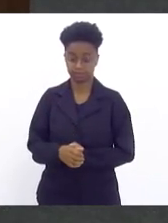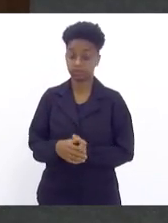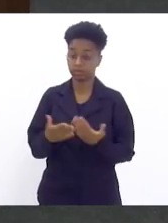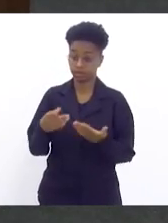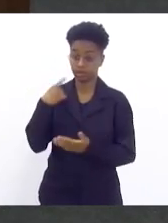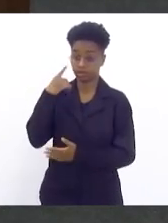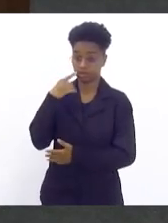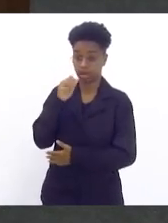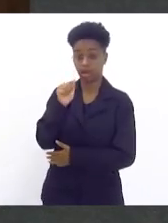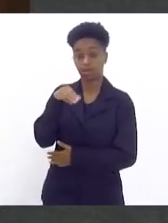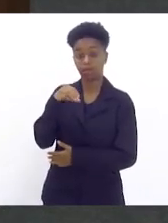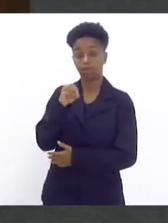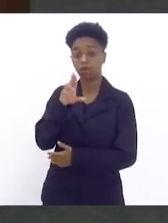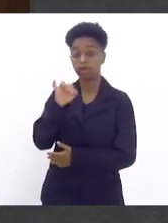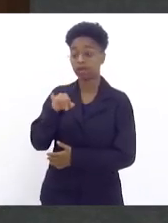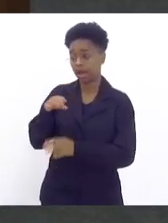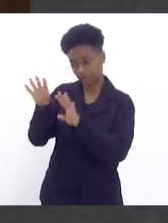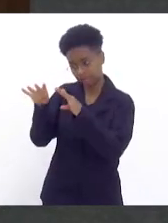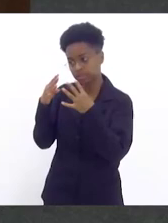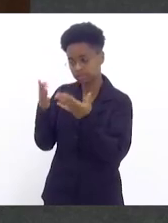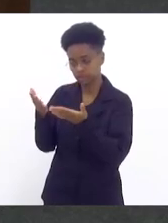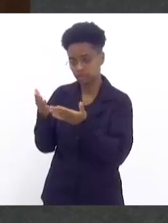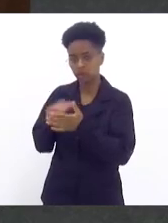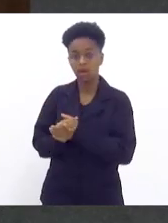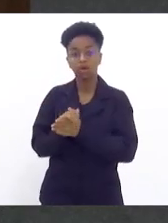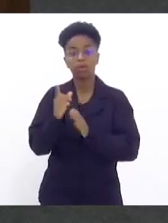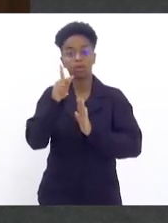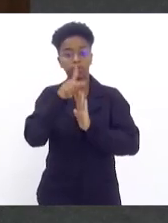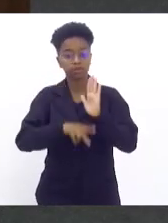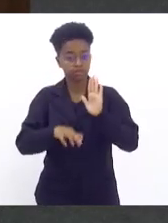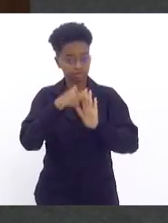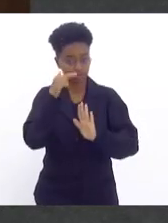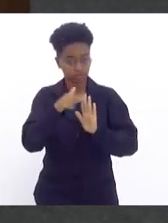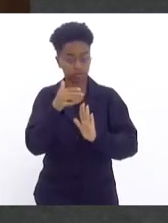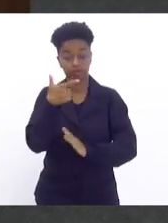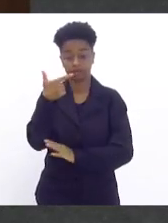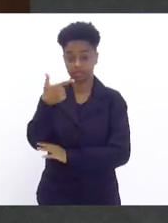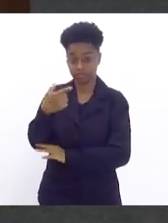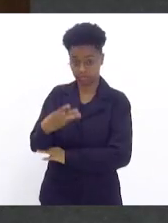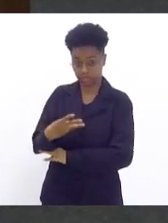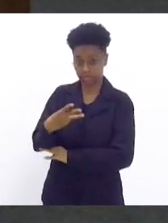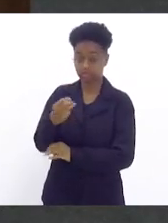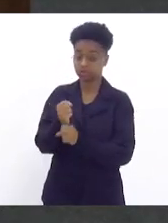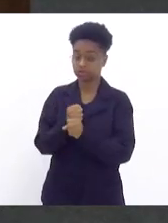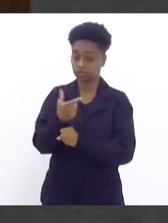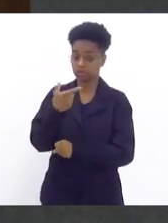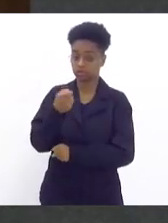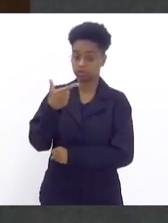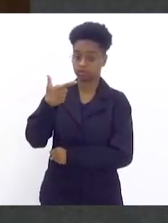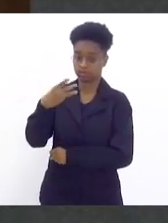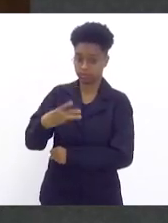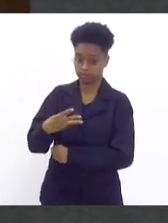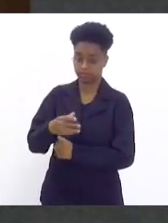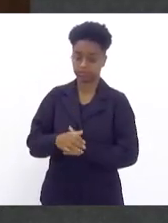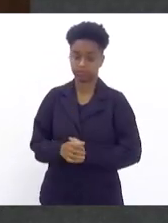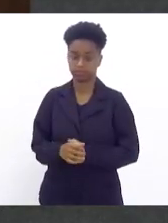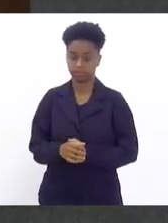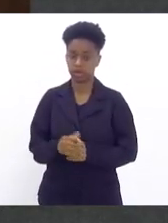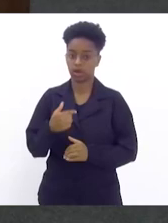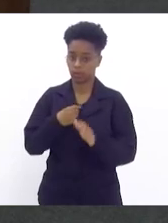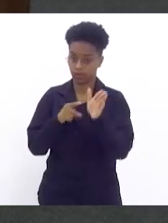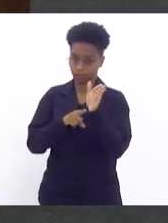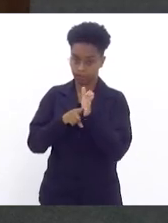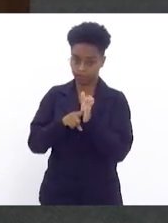Amorim Deputado tem o projeto de resolução 23 de 2023 que eu